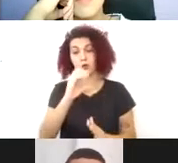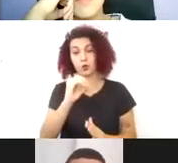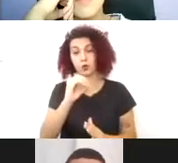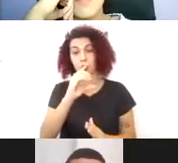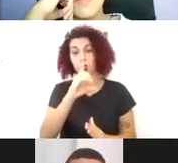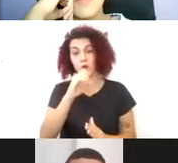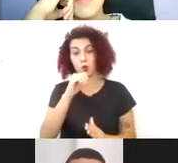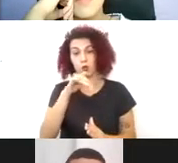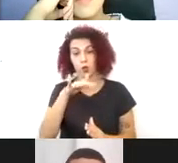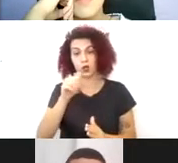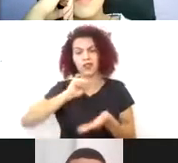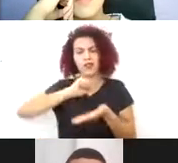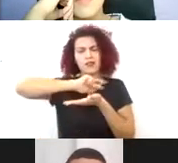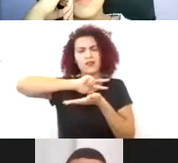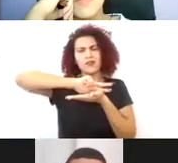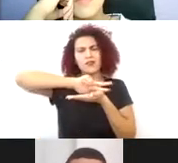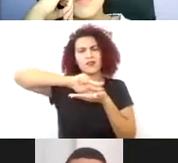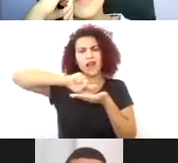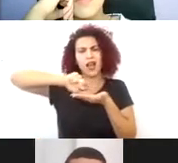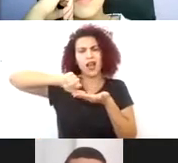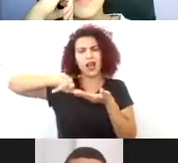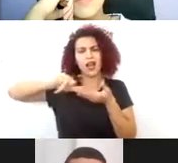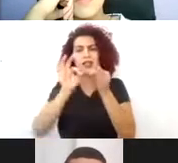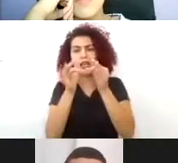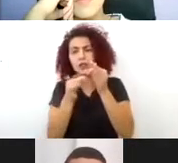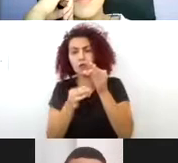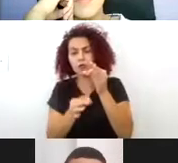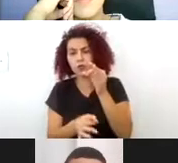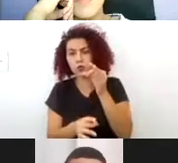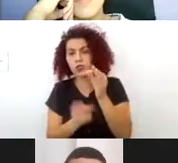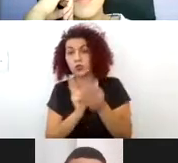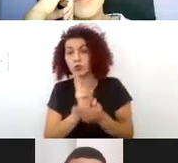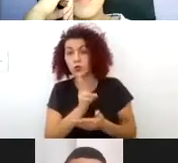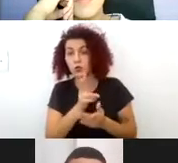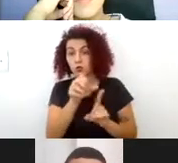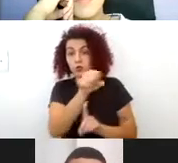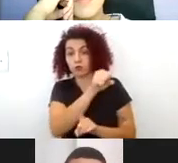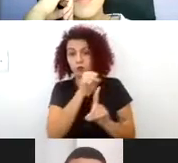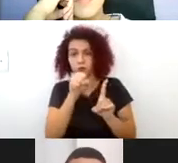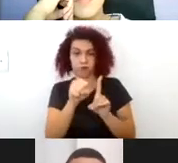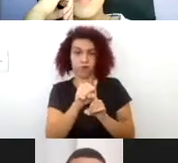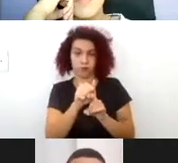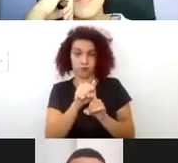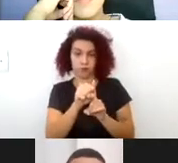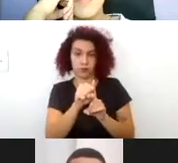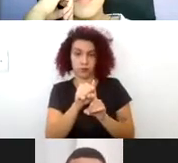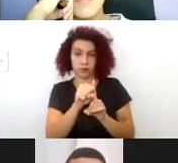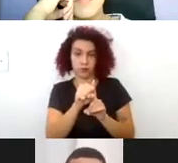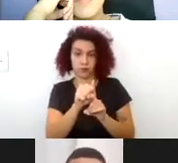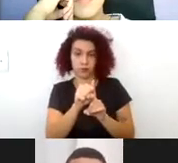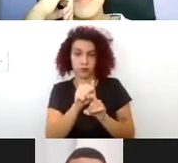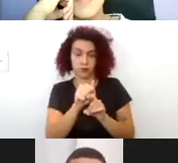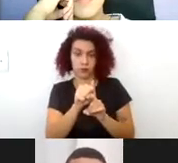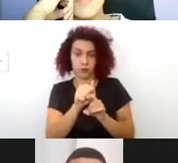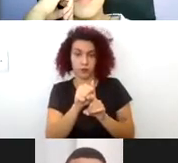milhares de estruturas coloniais que fazem parte da nossa sociedade sem mantiveram gente não existe nada